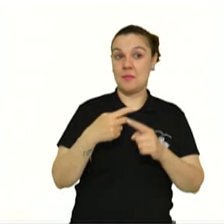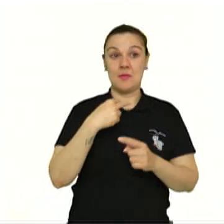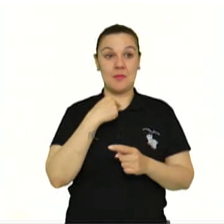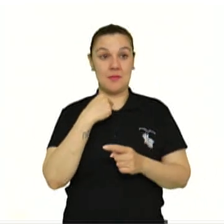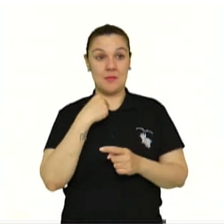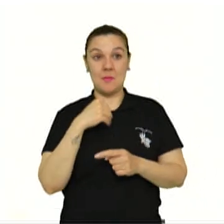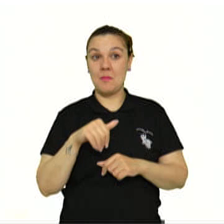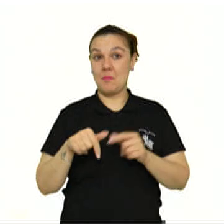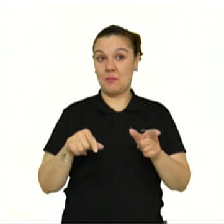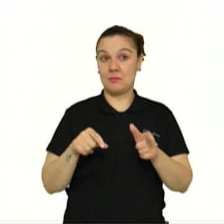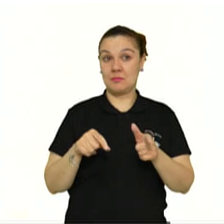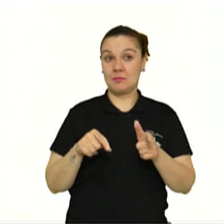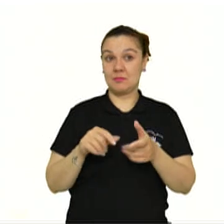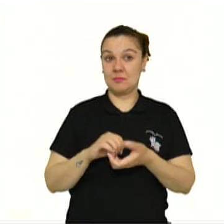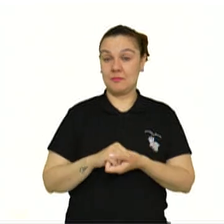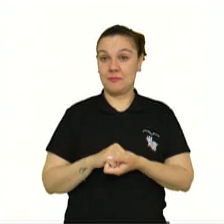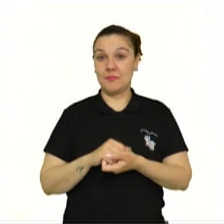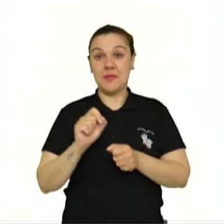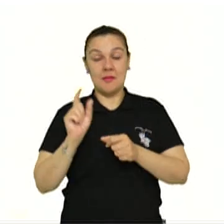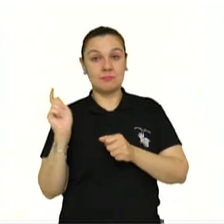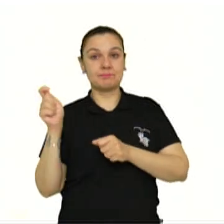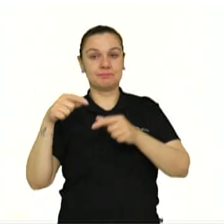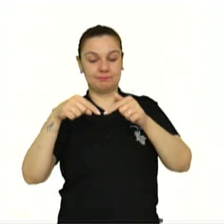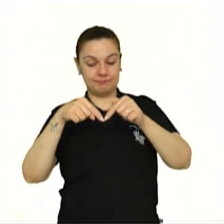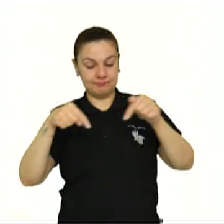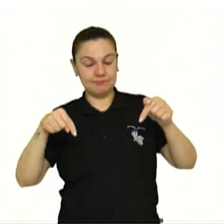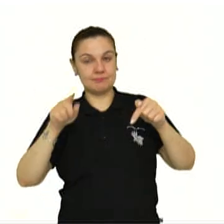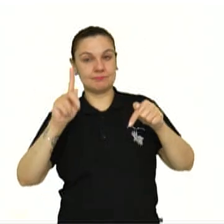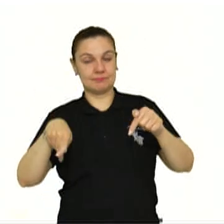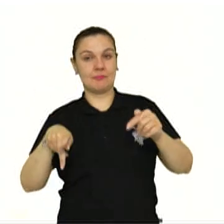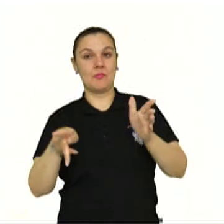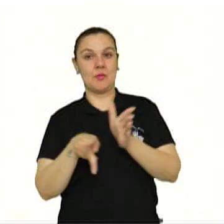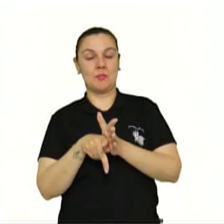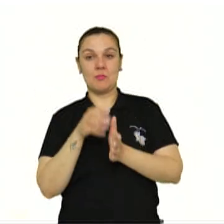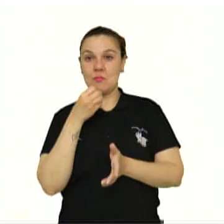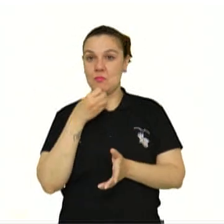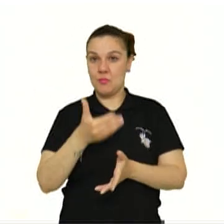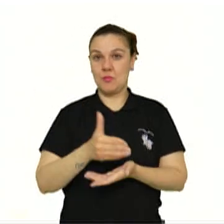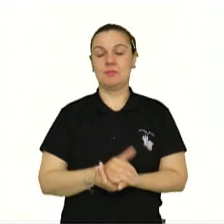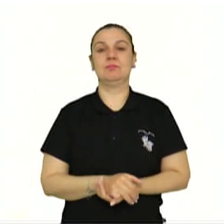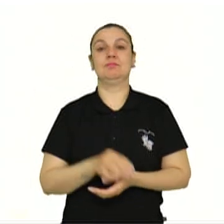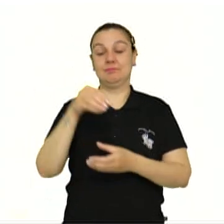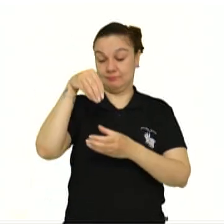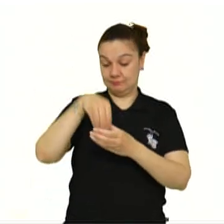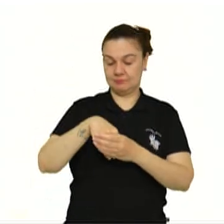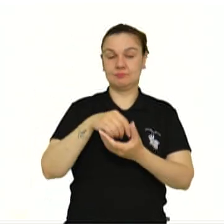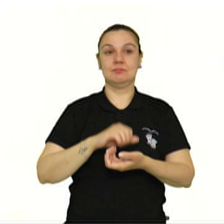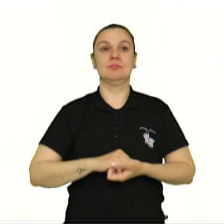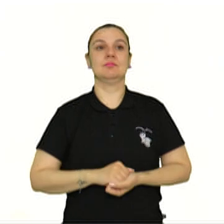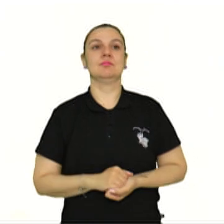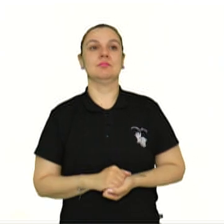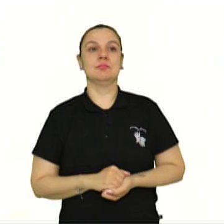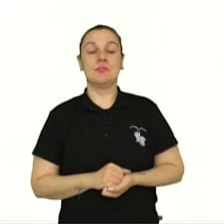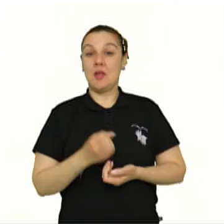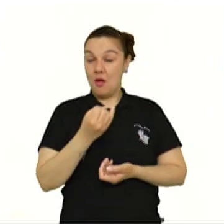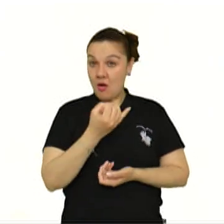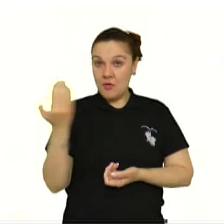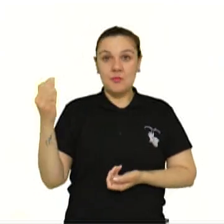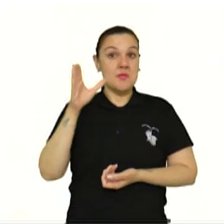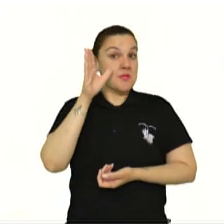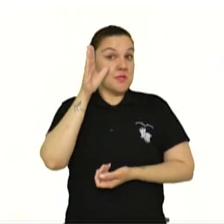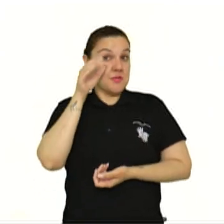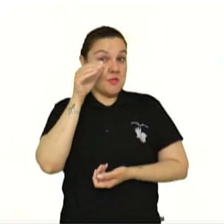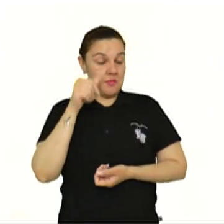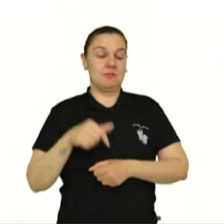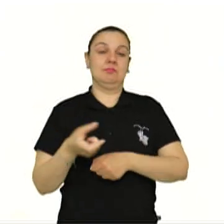serviço e também, quando a bola toca na linha, é considerado bola boa, dentro, tá? Algumas curiosidades